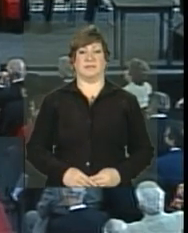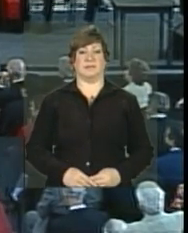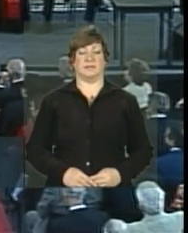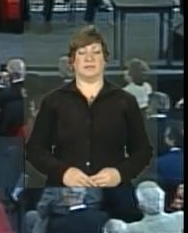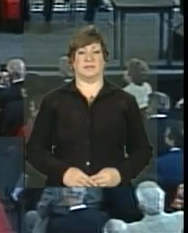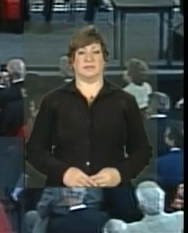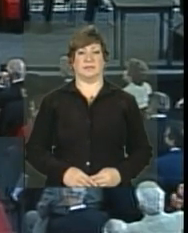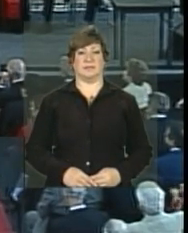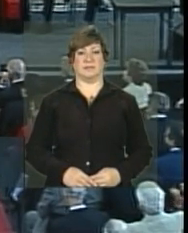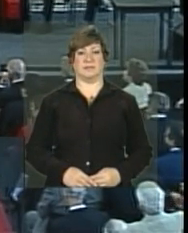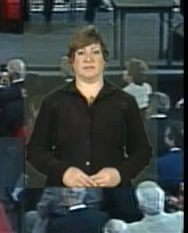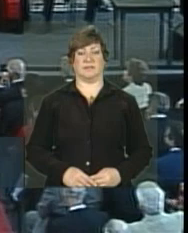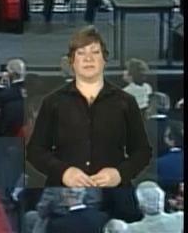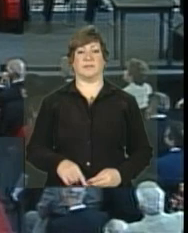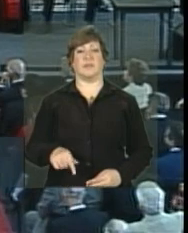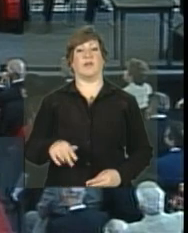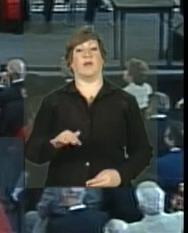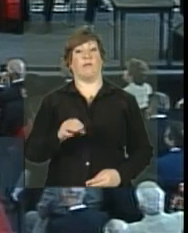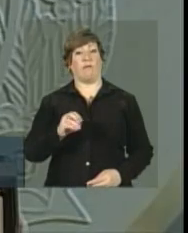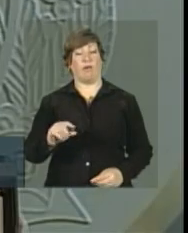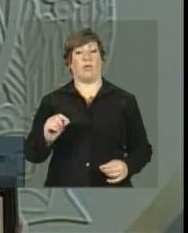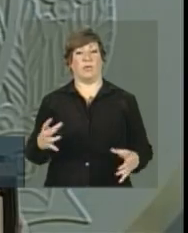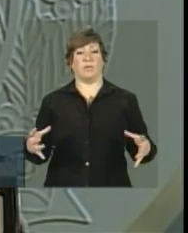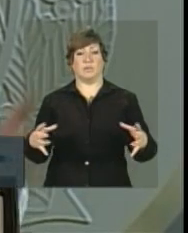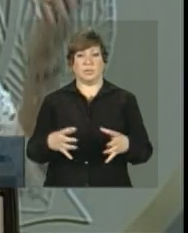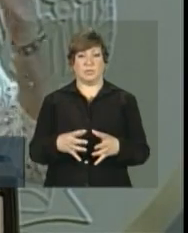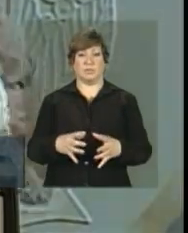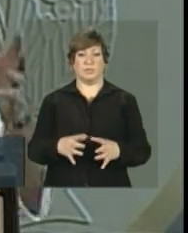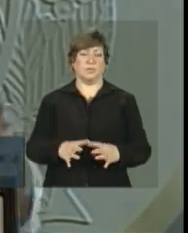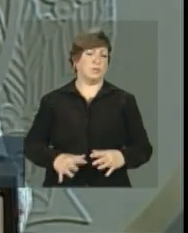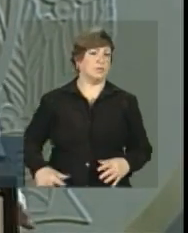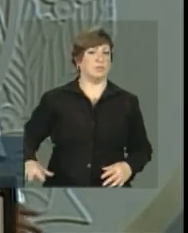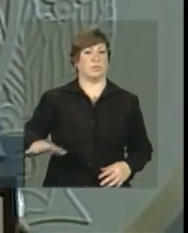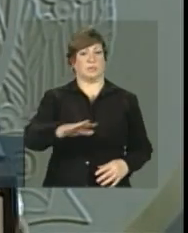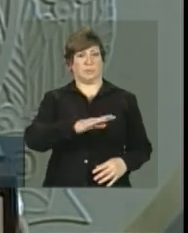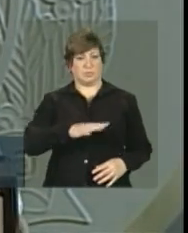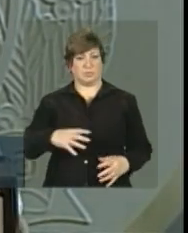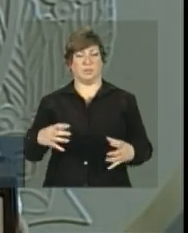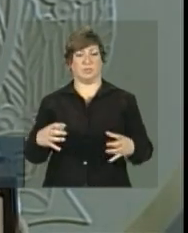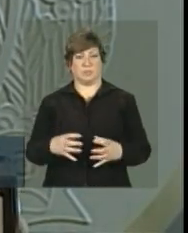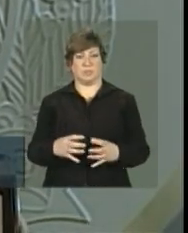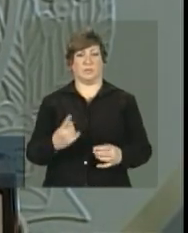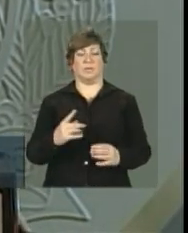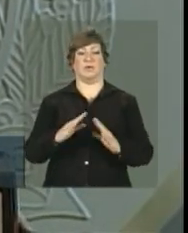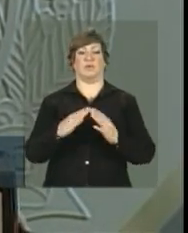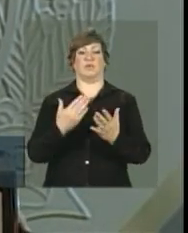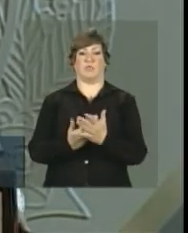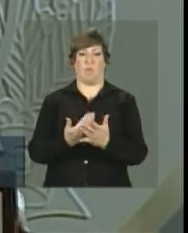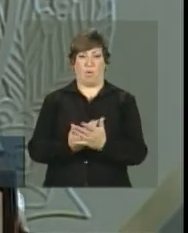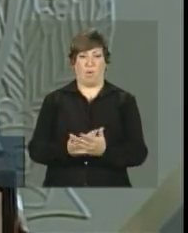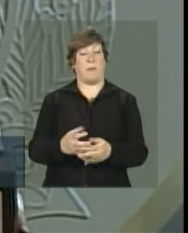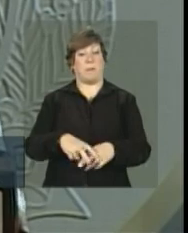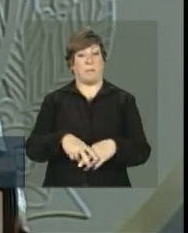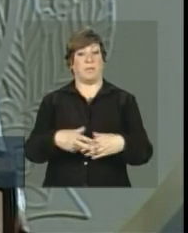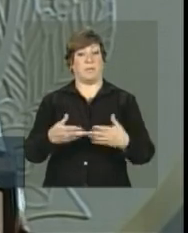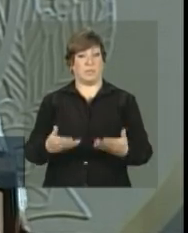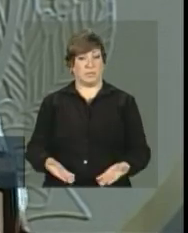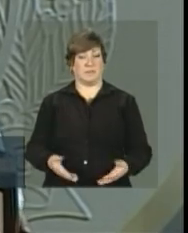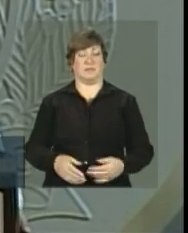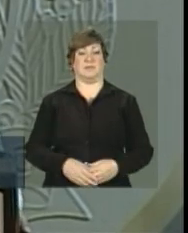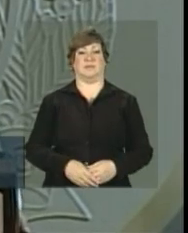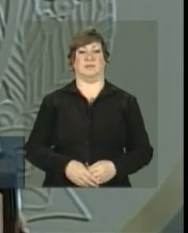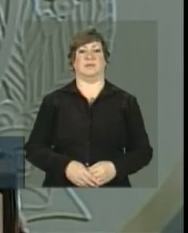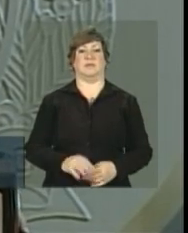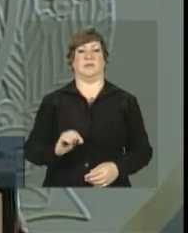e foi nucleada em torno de um convento e de uma escola. Por isso,